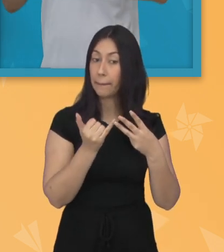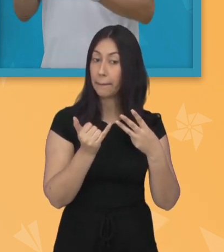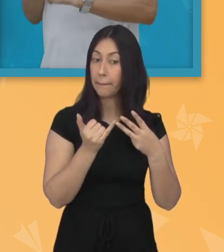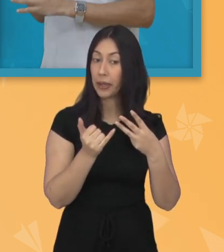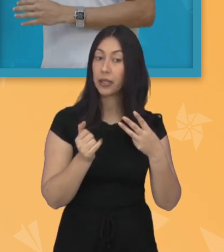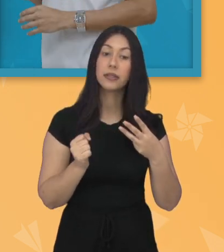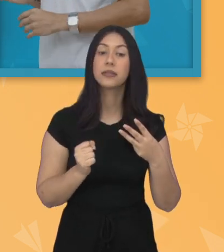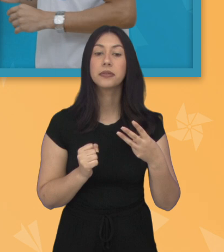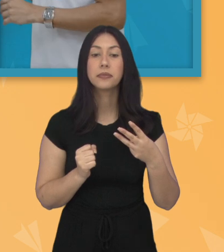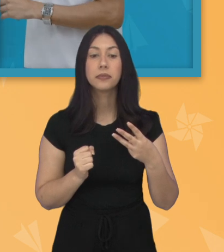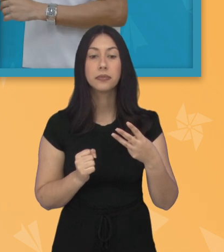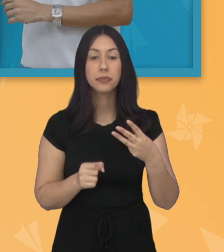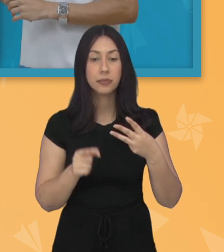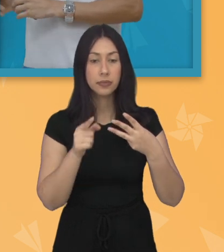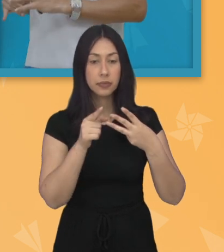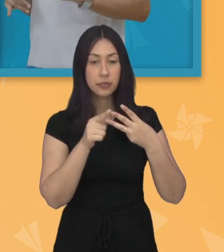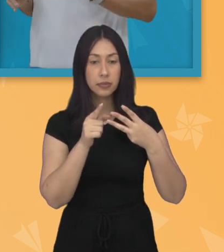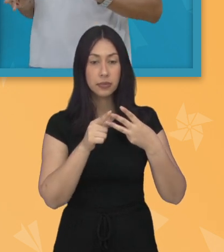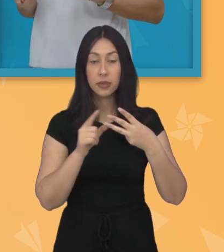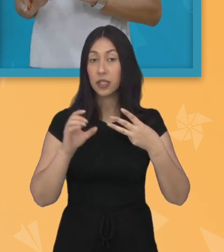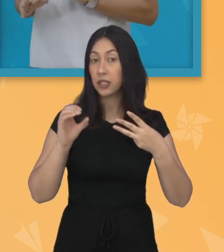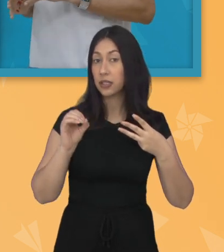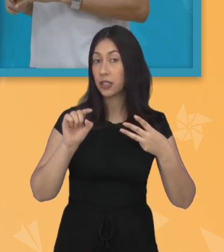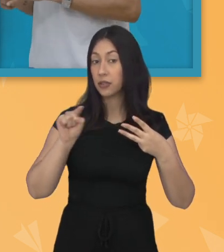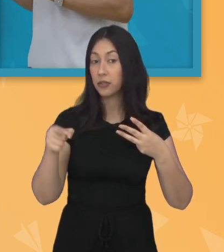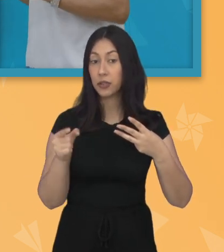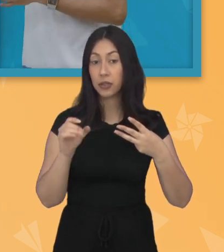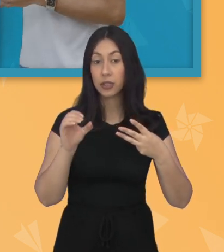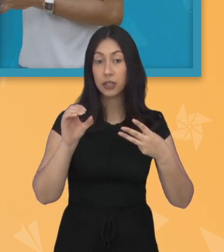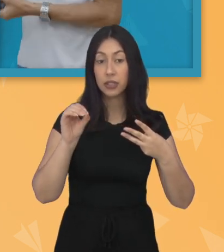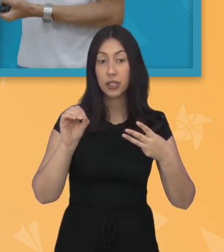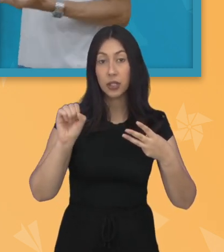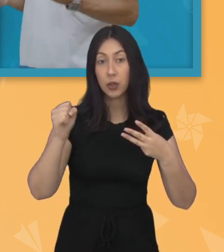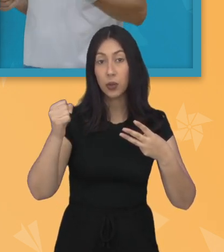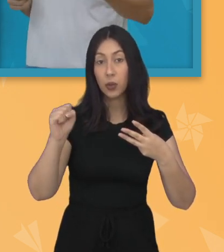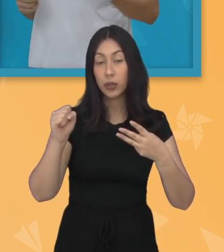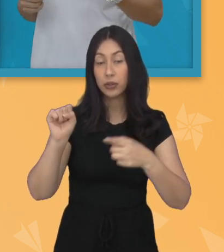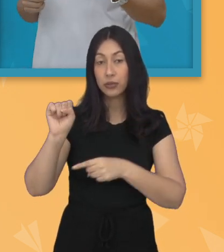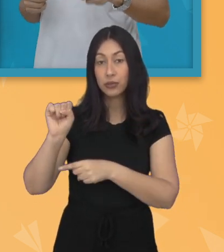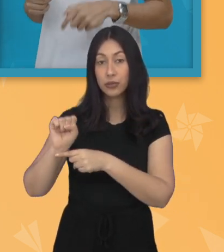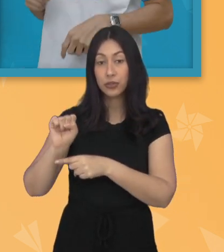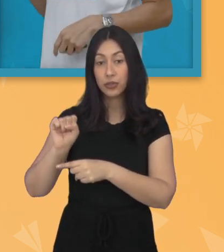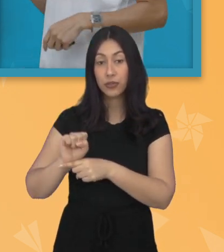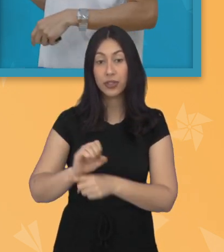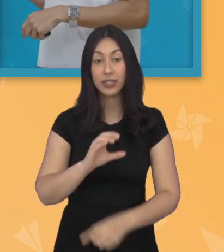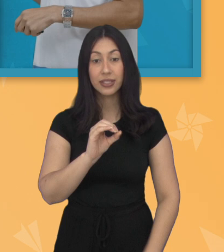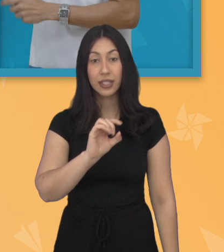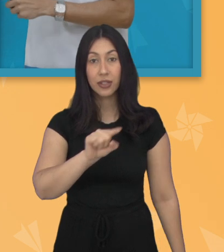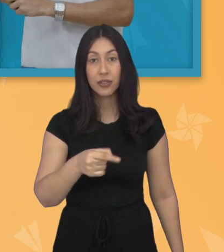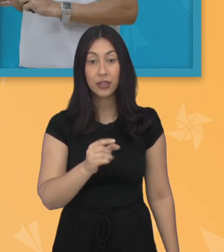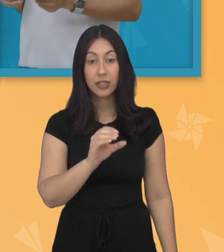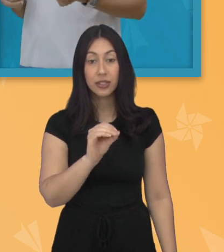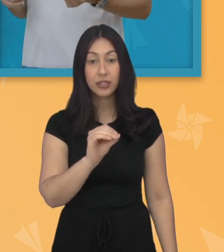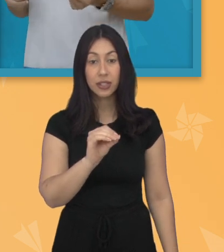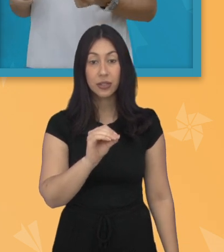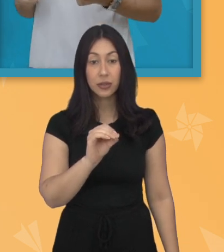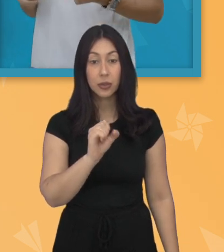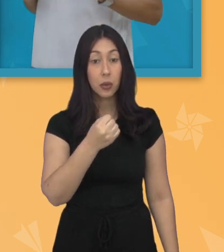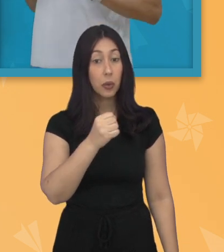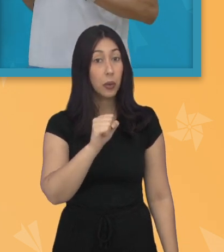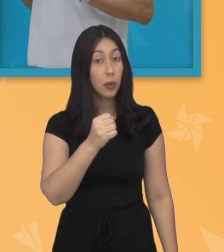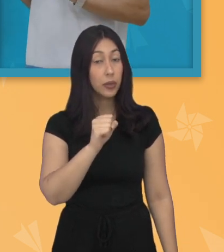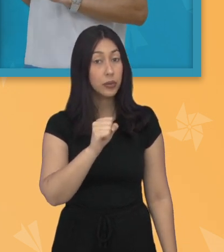coisa que nos indique isso. Na amostra 2, a gente tem 0,08 de enxofre e 0,08 de